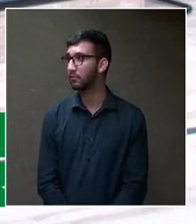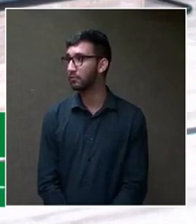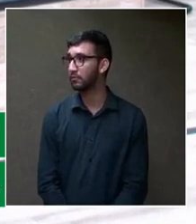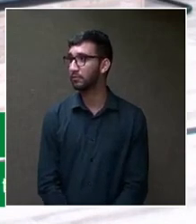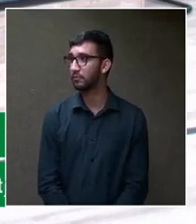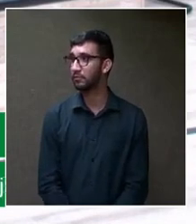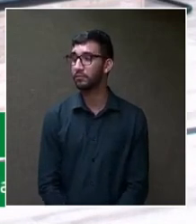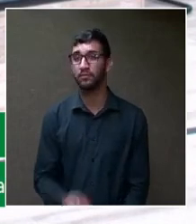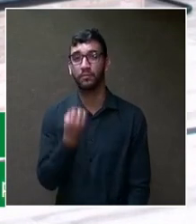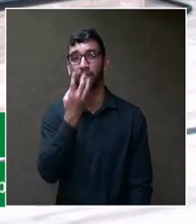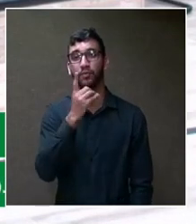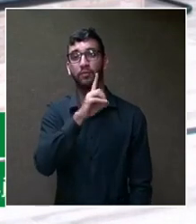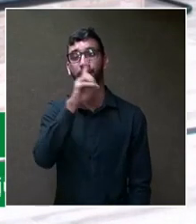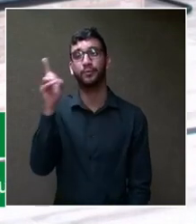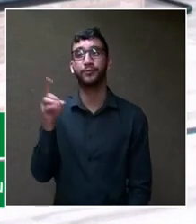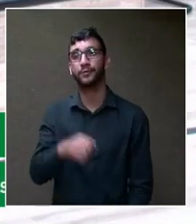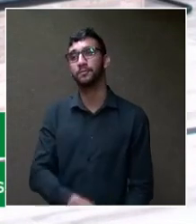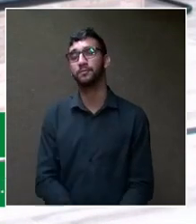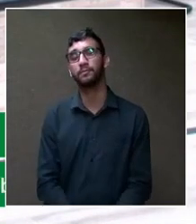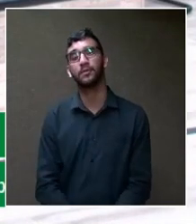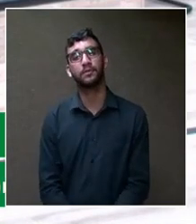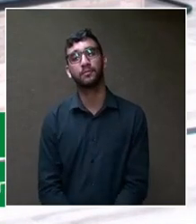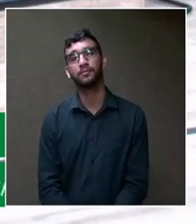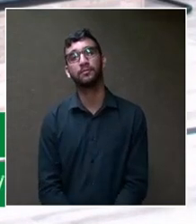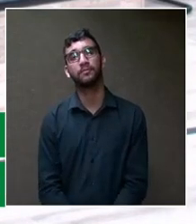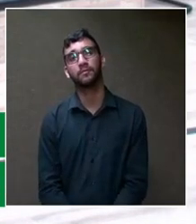Bom dia, dona Kelly. Bom dia.